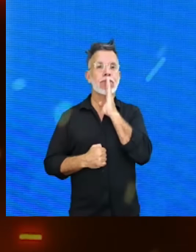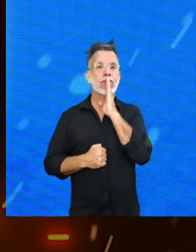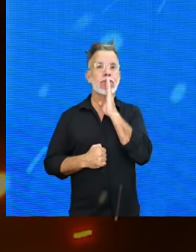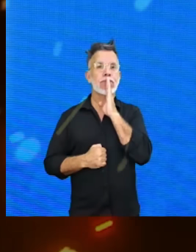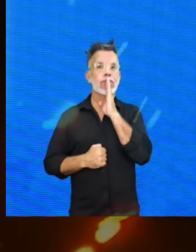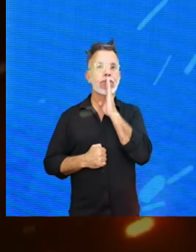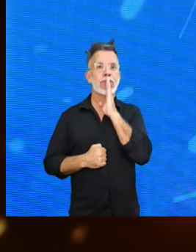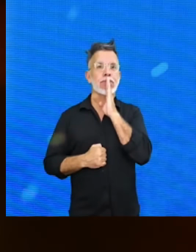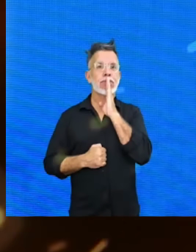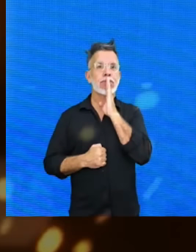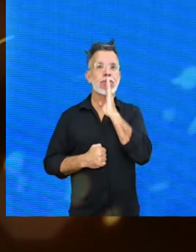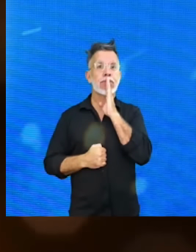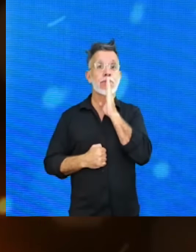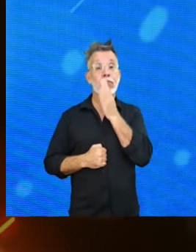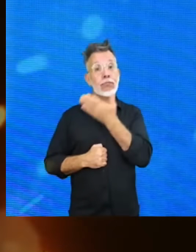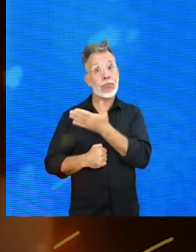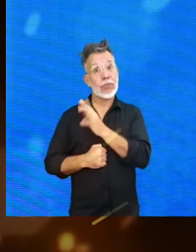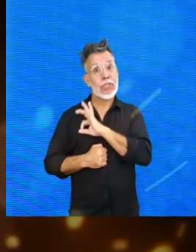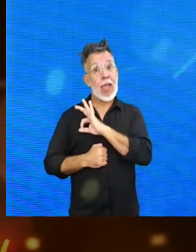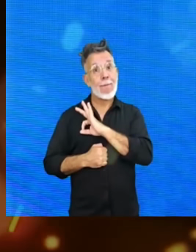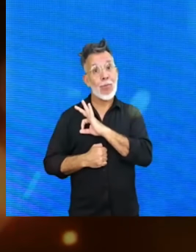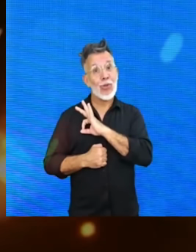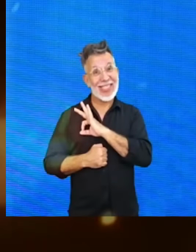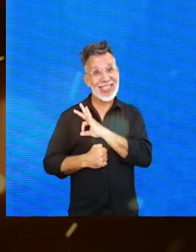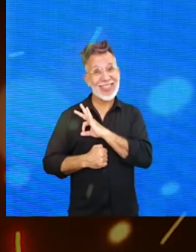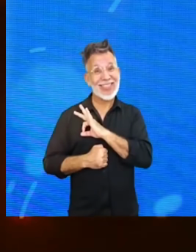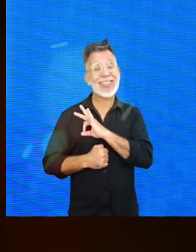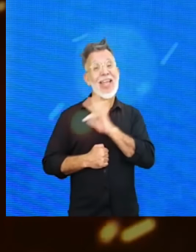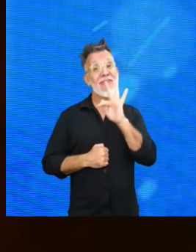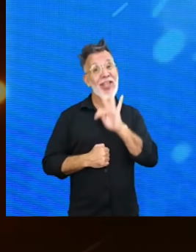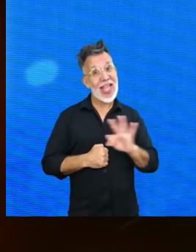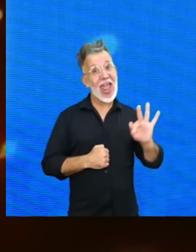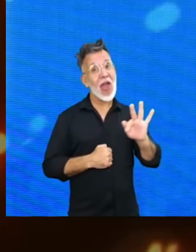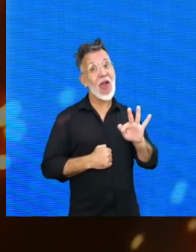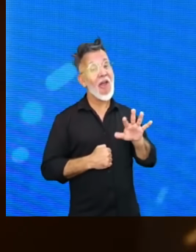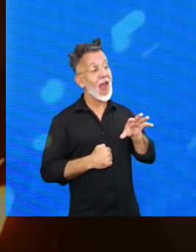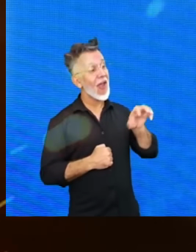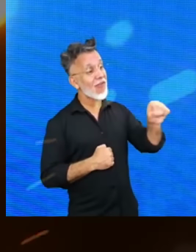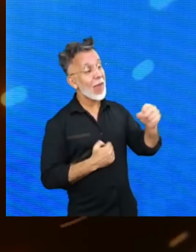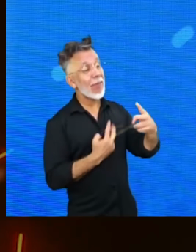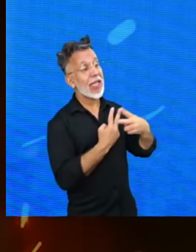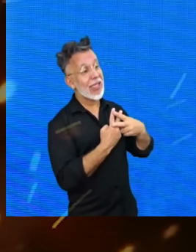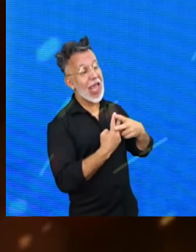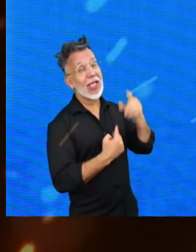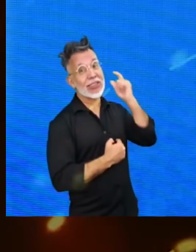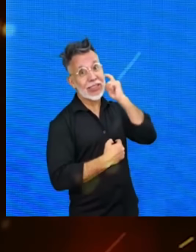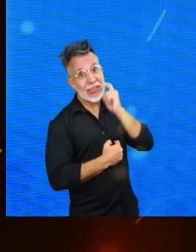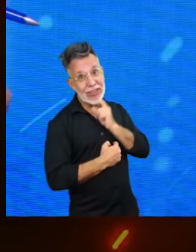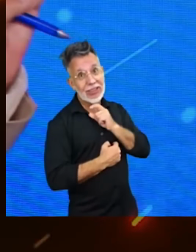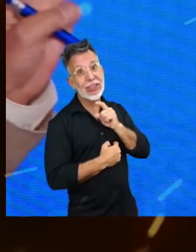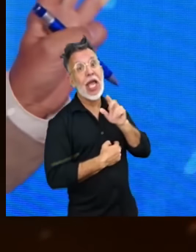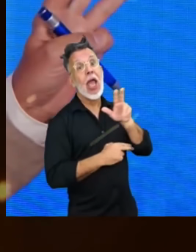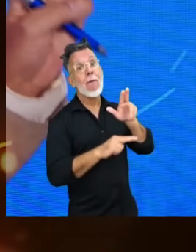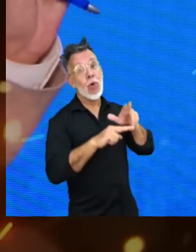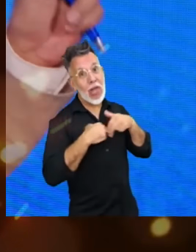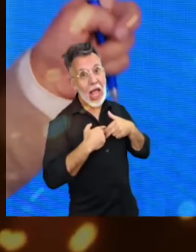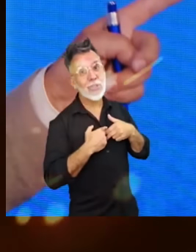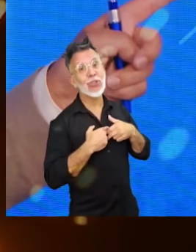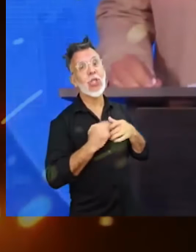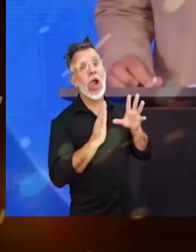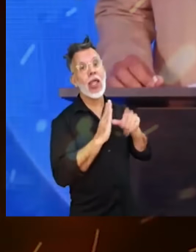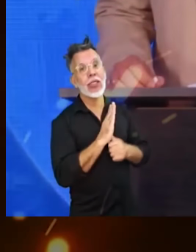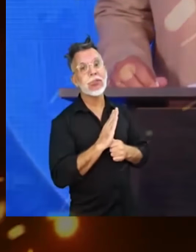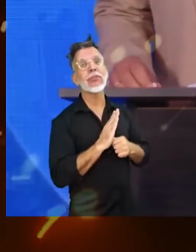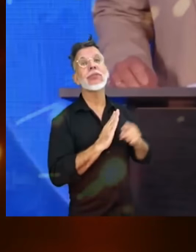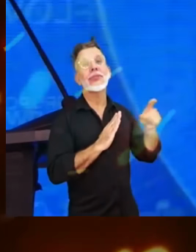a Polícia Federal vai prender o Ricardo Nunes essa é uma promessa de campanha por causa das merendas e é a polícia federal mesmo B senhor está divertido